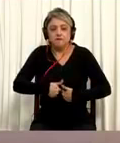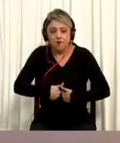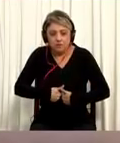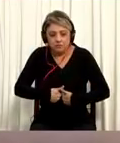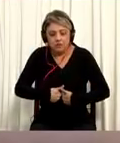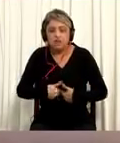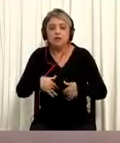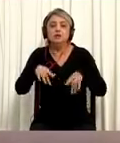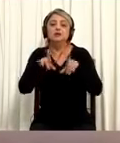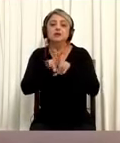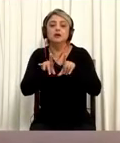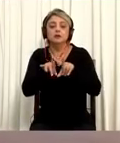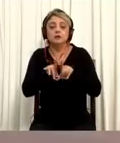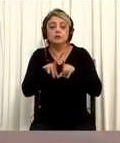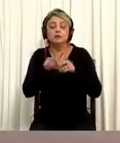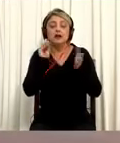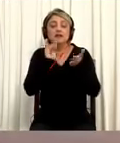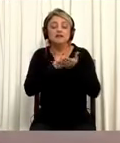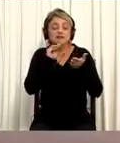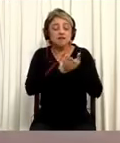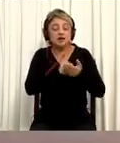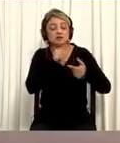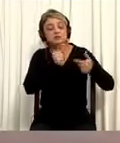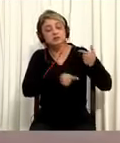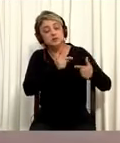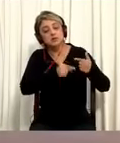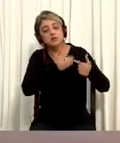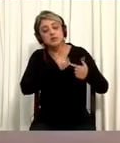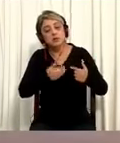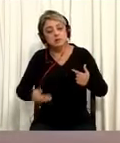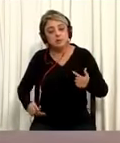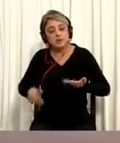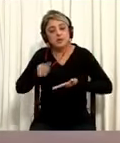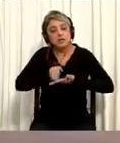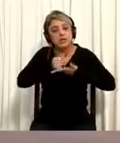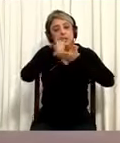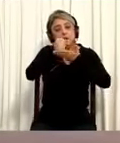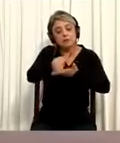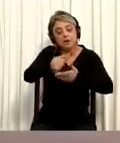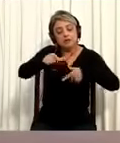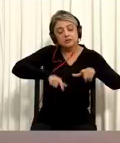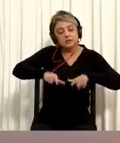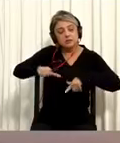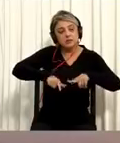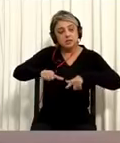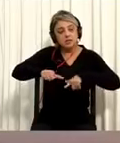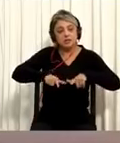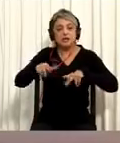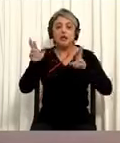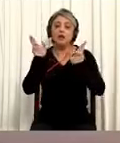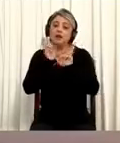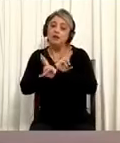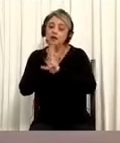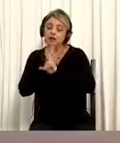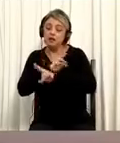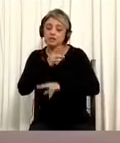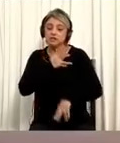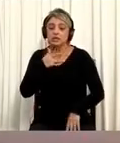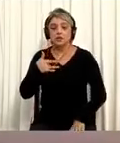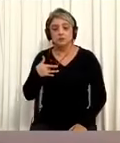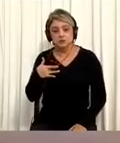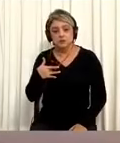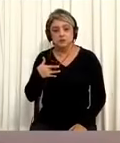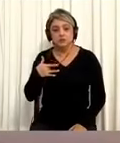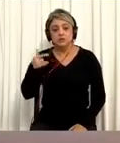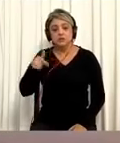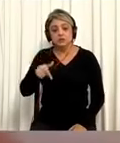mas também pela ausência de políticas públicas que amparem esses trabalhadores, especialmente com relação à saúde. E